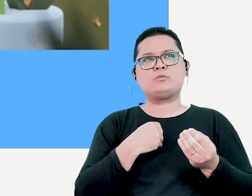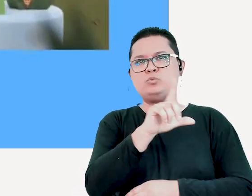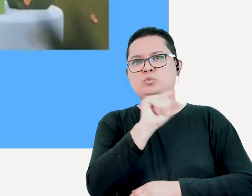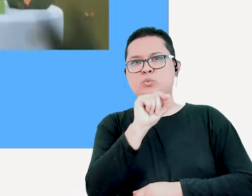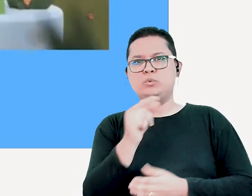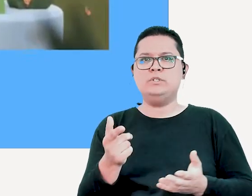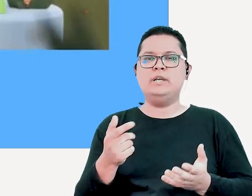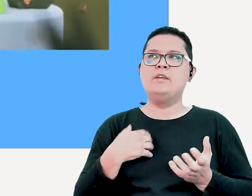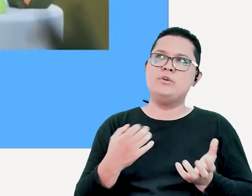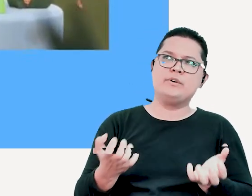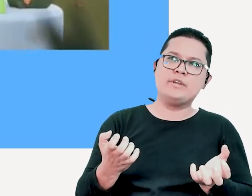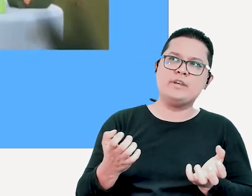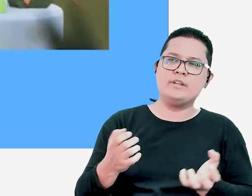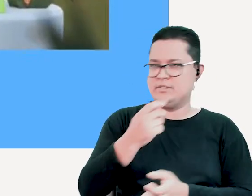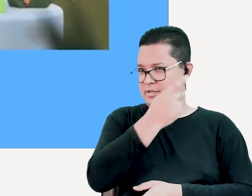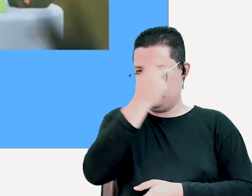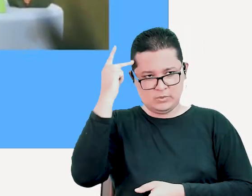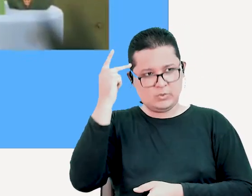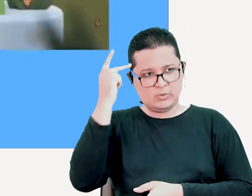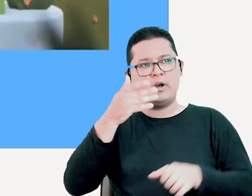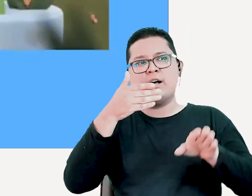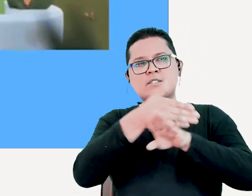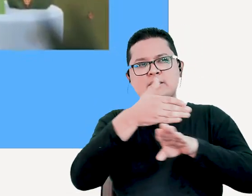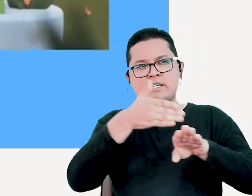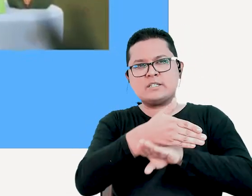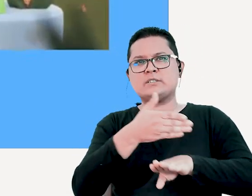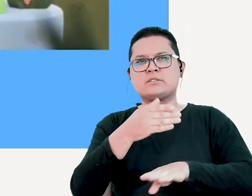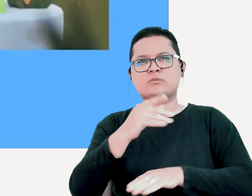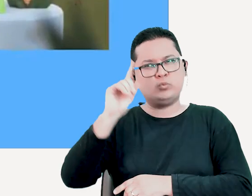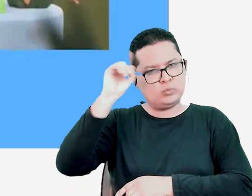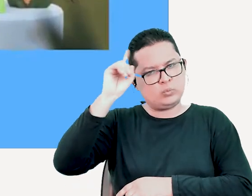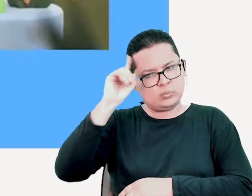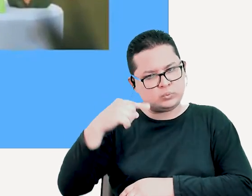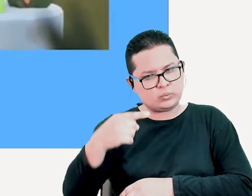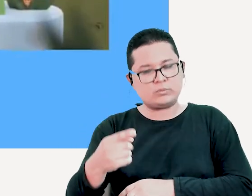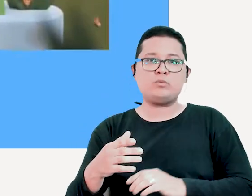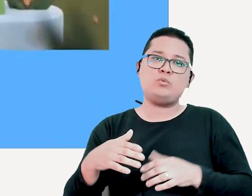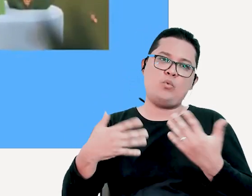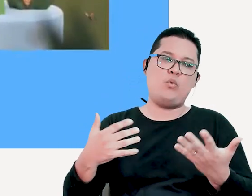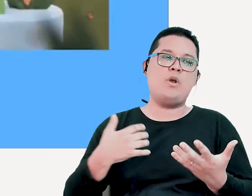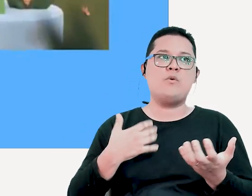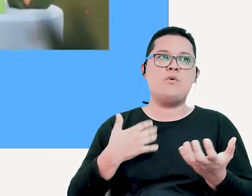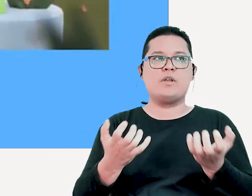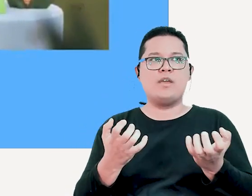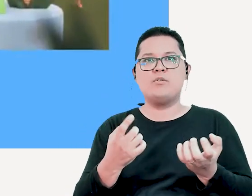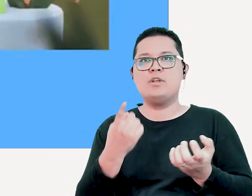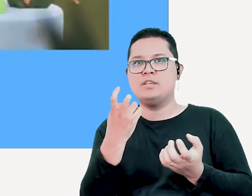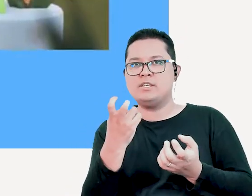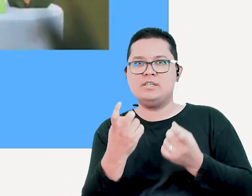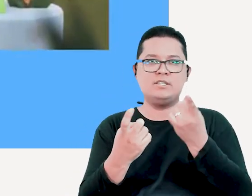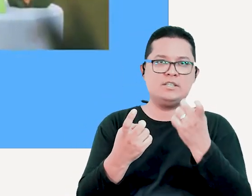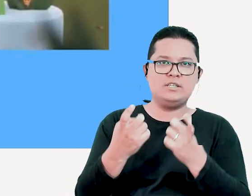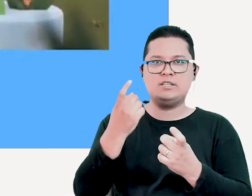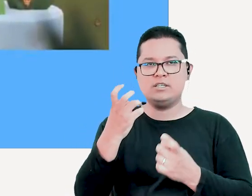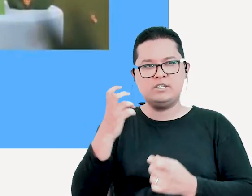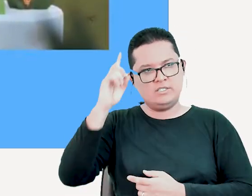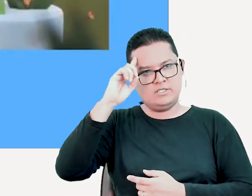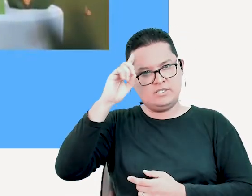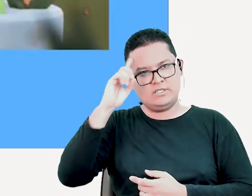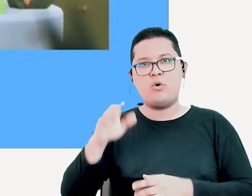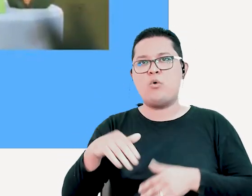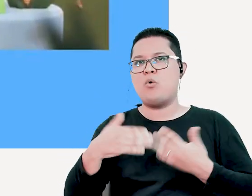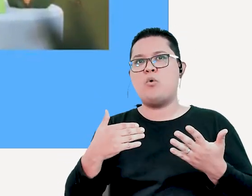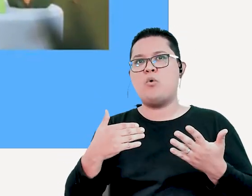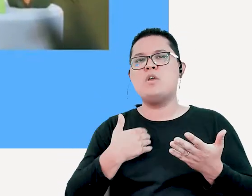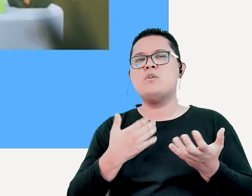as pessoas acessem todos os dias, eu quero que as pessoas acessem a cada 15 dias, ou eu quero ter mais de 100 pessoas usando o